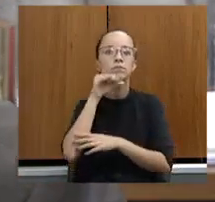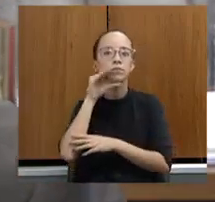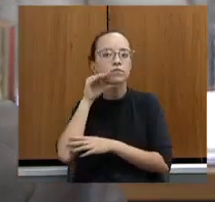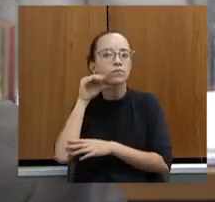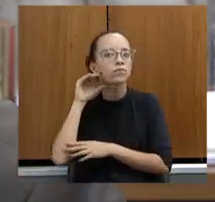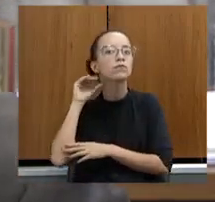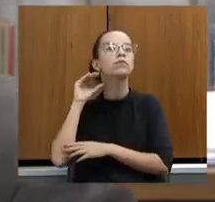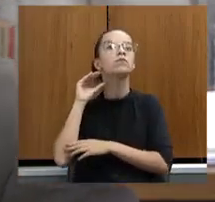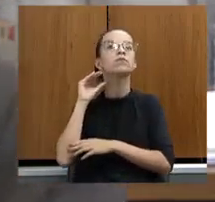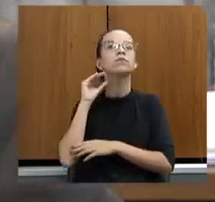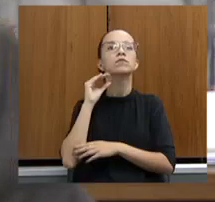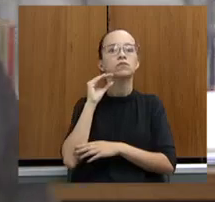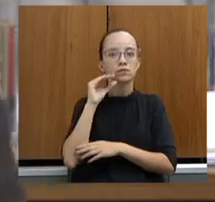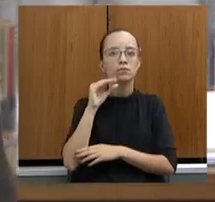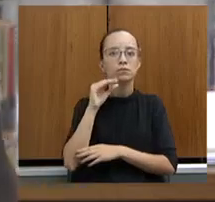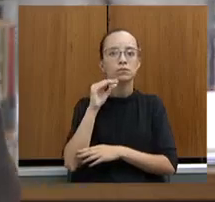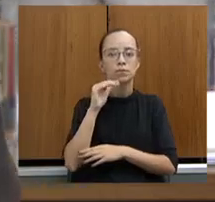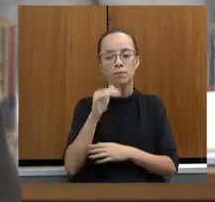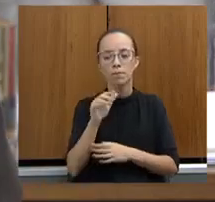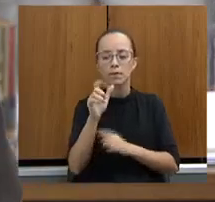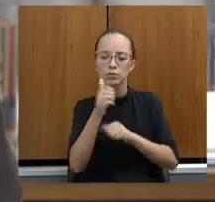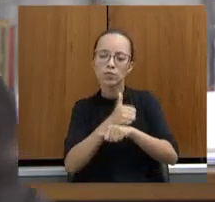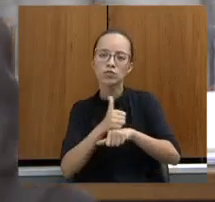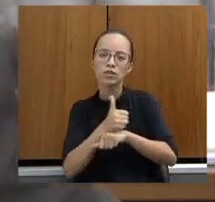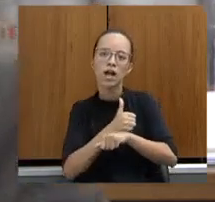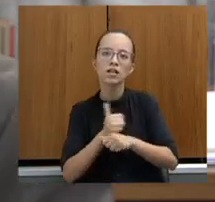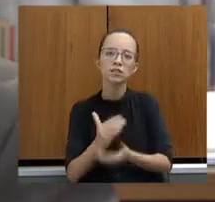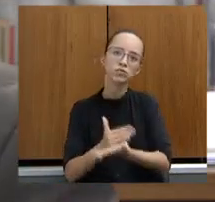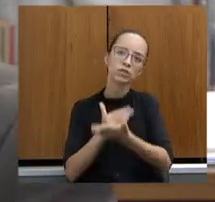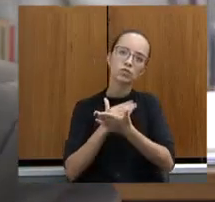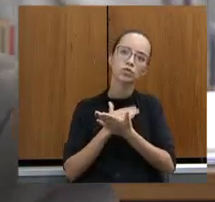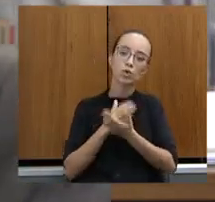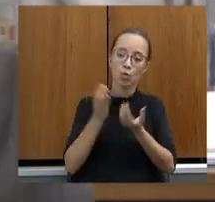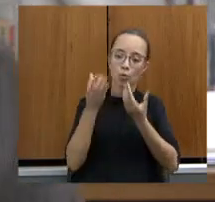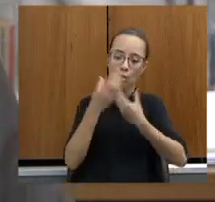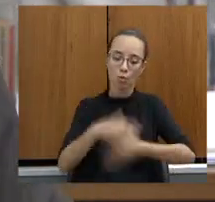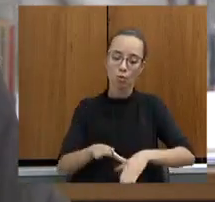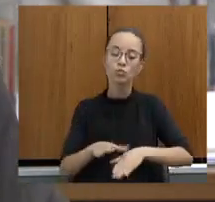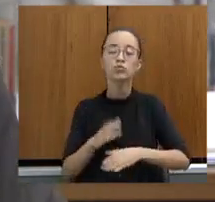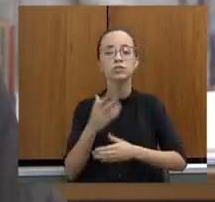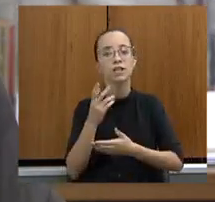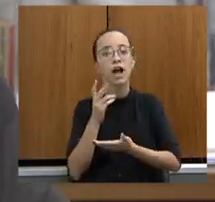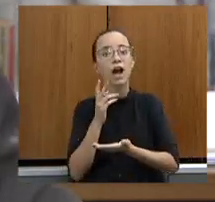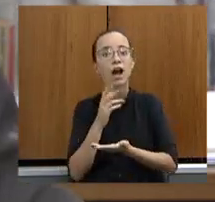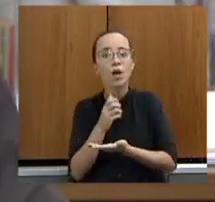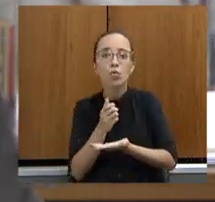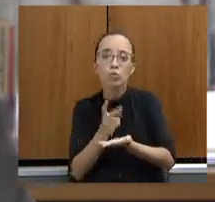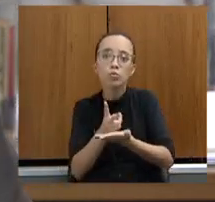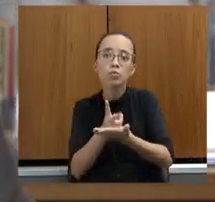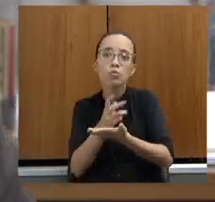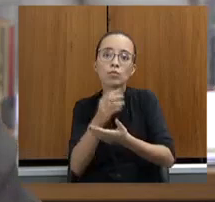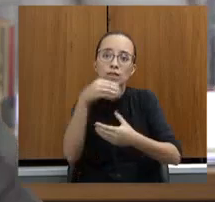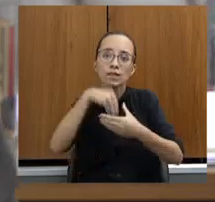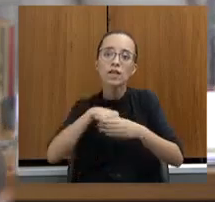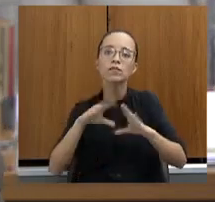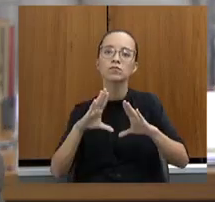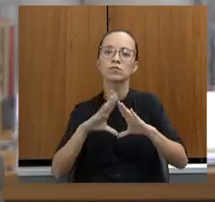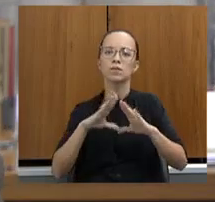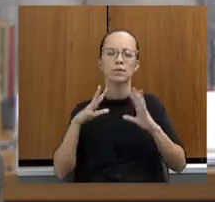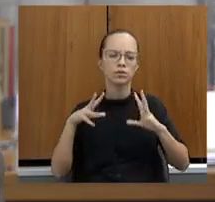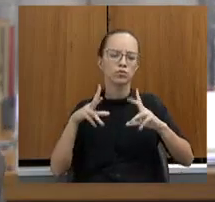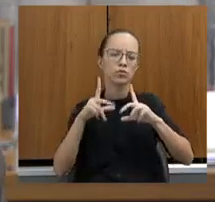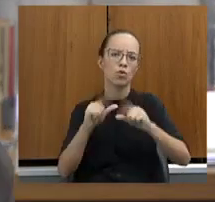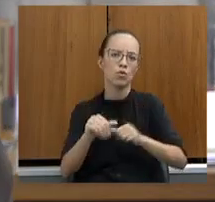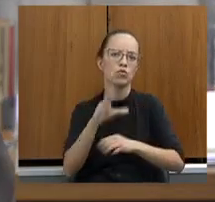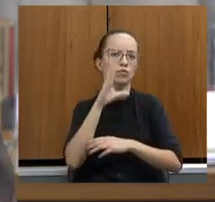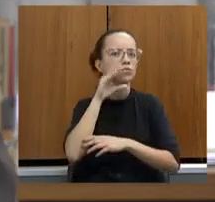Legislativo que tá aqui nos assessorando que tem um concurso em andamento dessa casa serve para todos